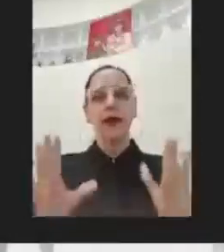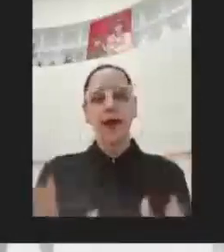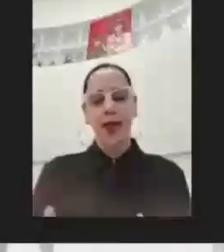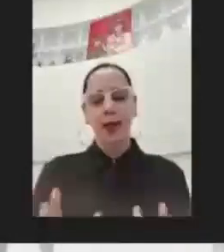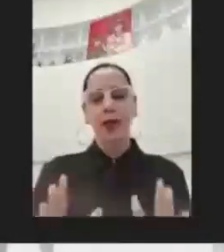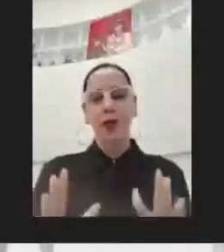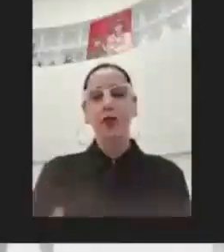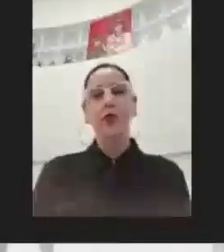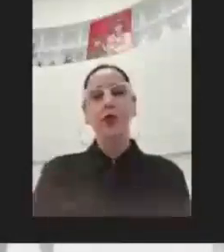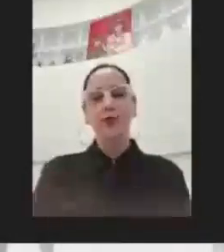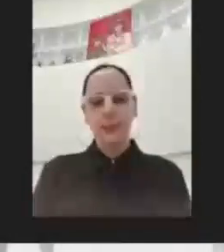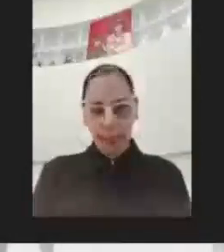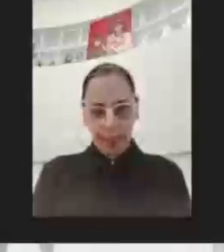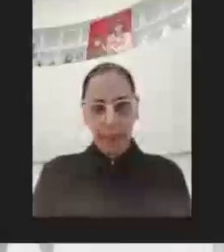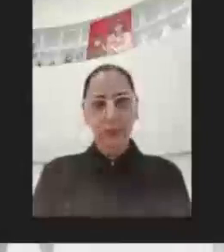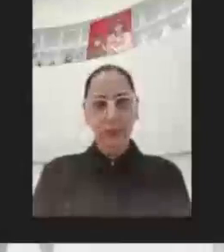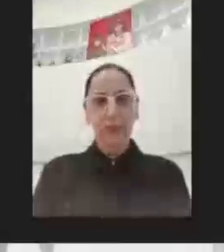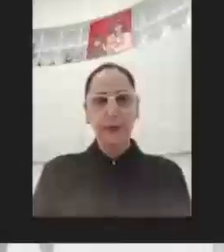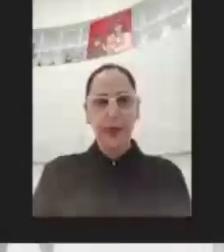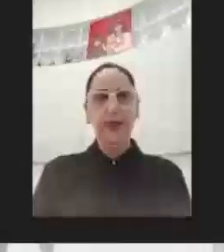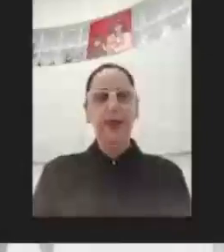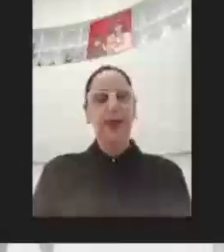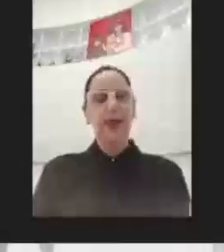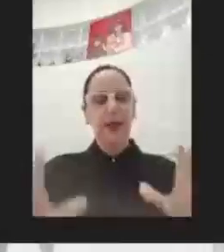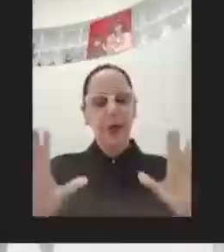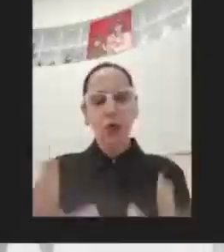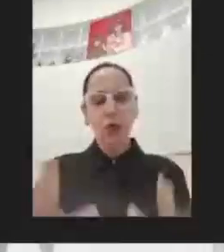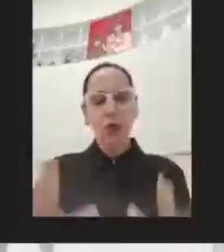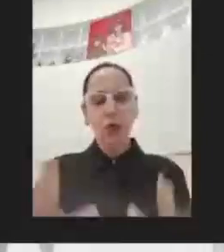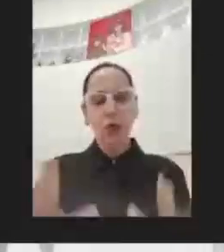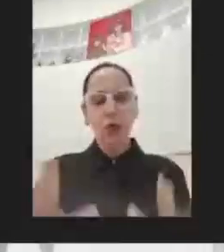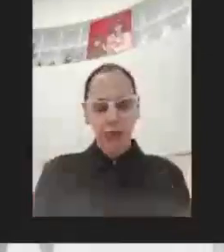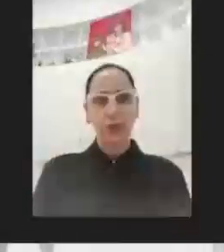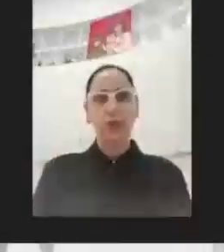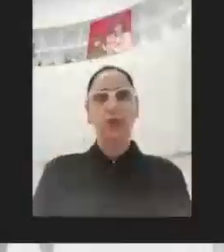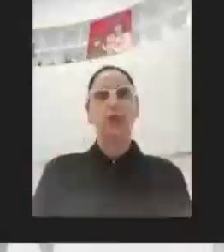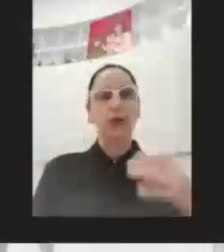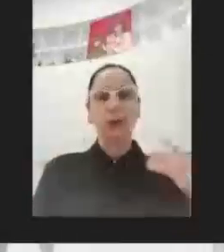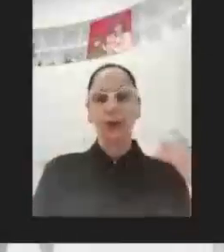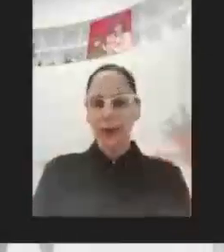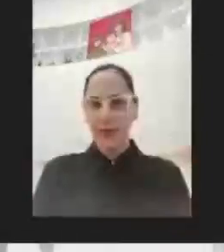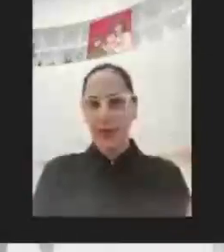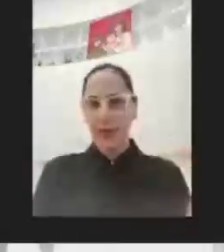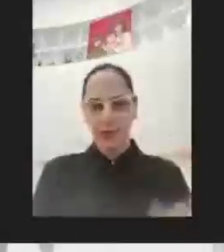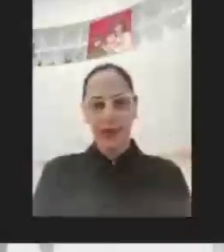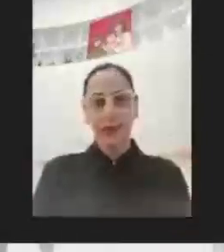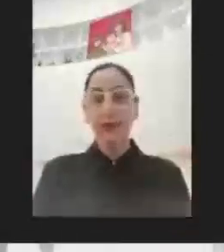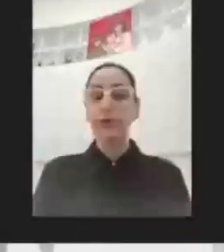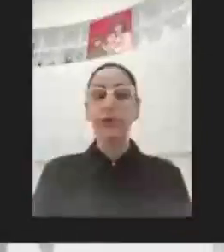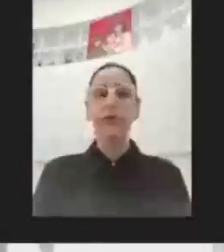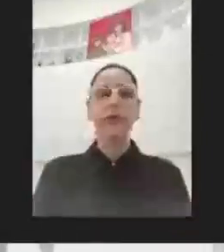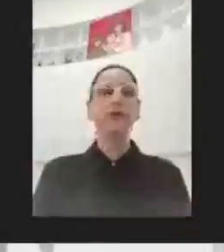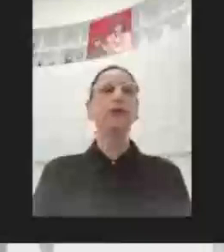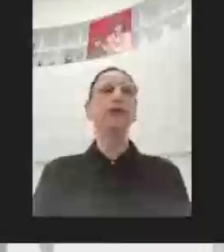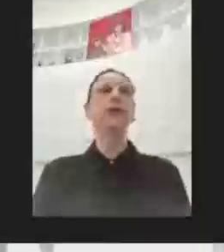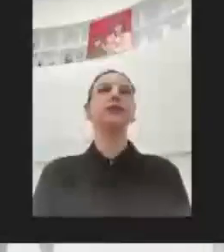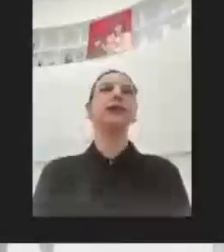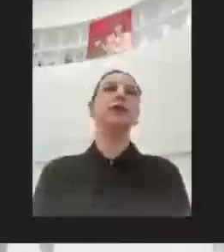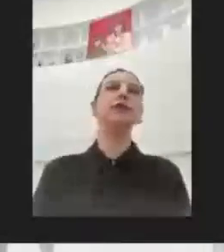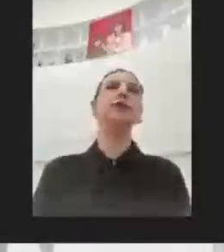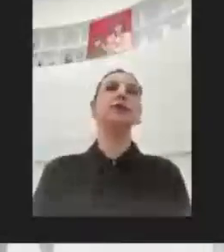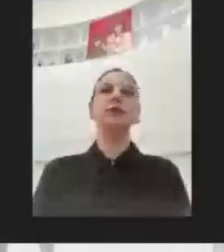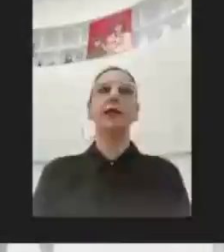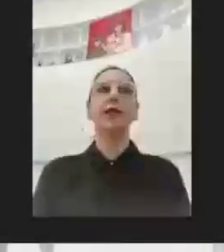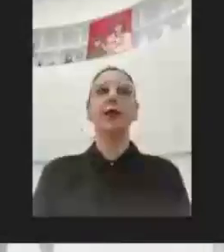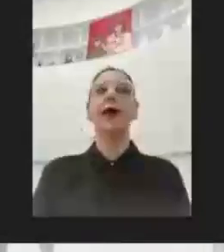ter alguém ali com conhecimento, né, com embasamento, conforme as apostilas